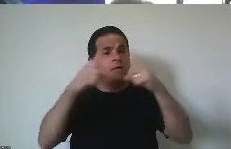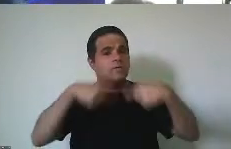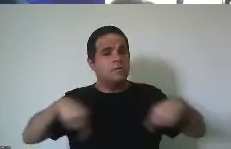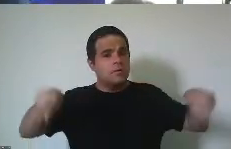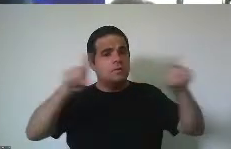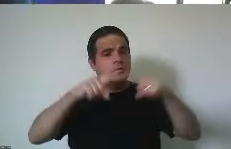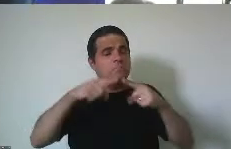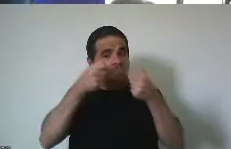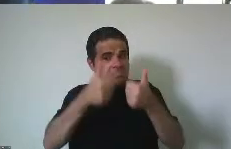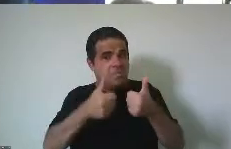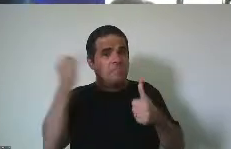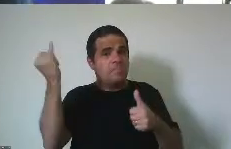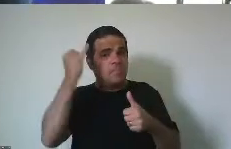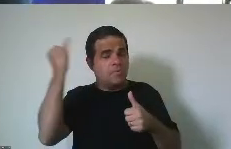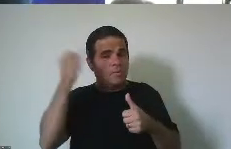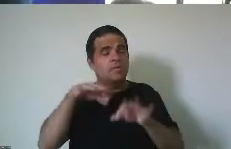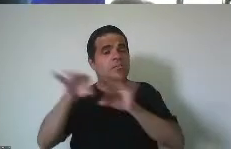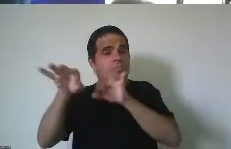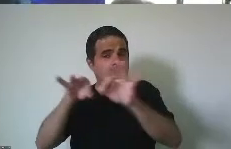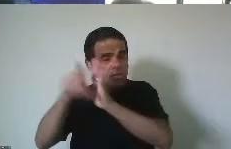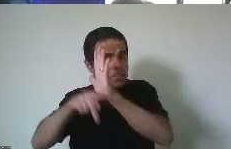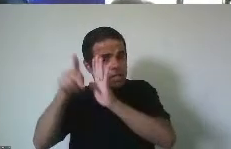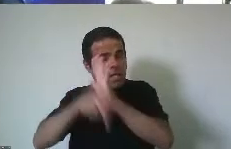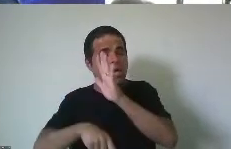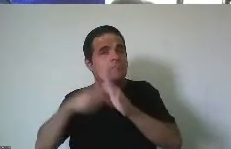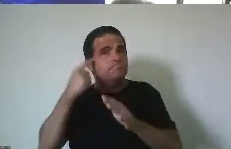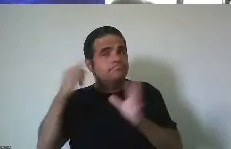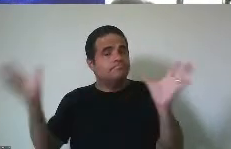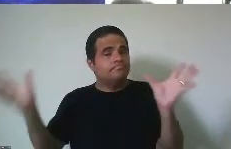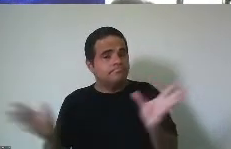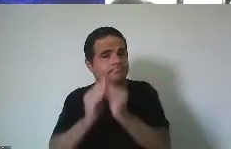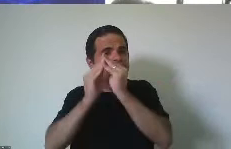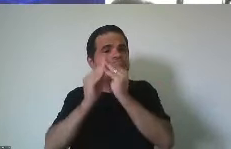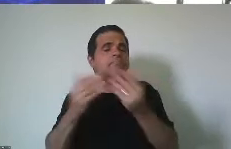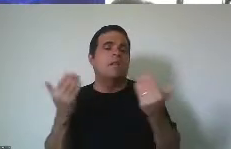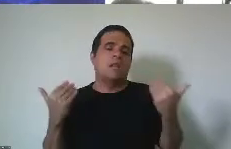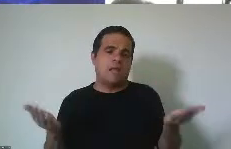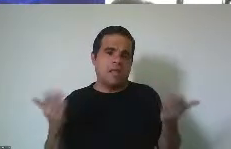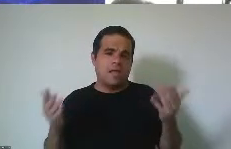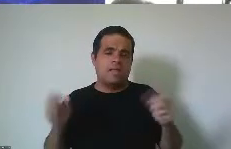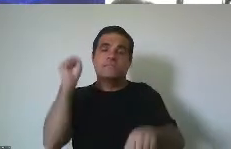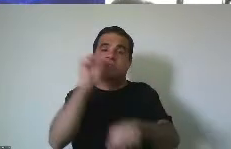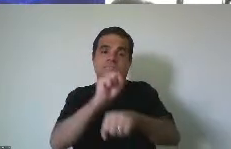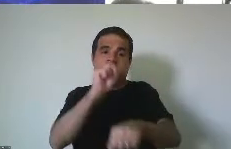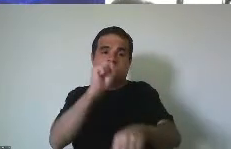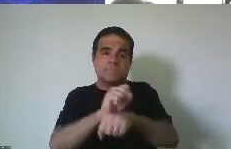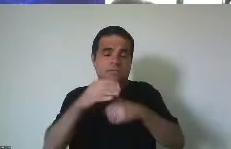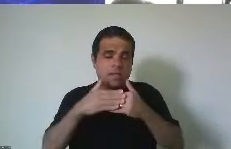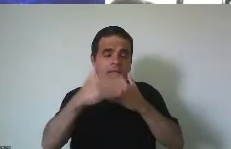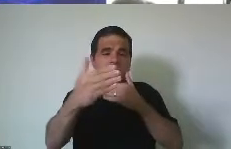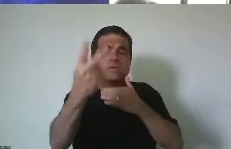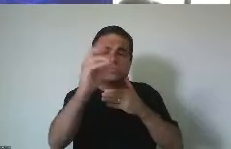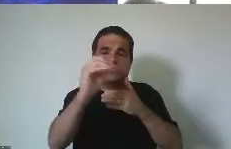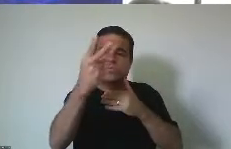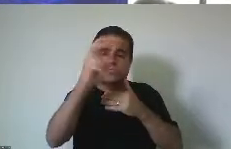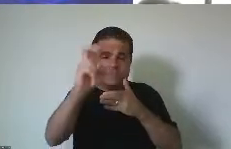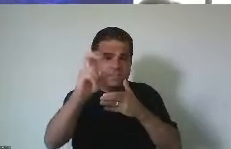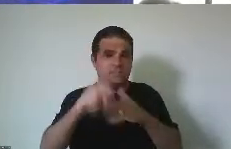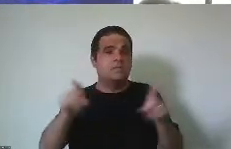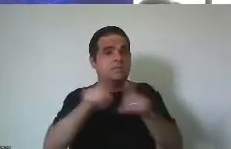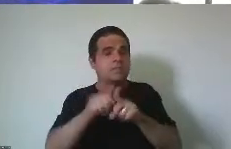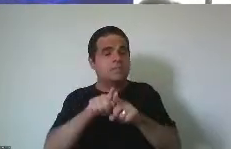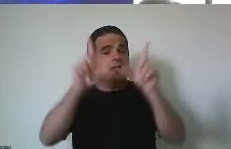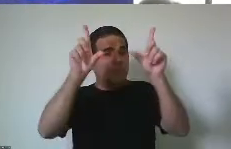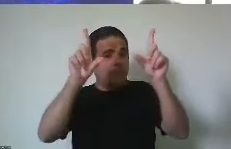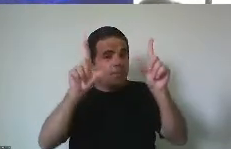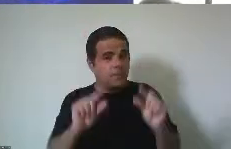importante a gente tá num projeto agora para eletrificar a nossa Frota de veículos leves esperamos fazer isso até 2025 além de eliminação do plástico único